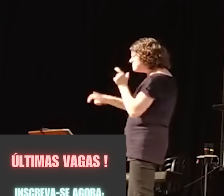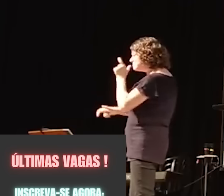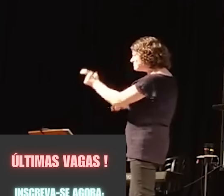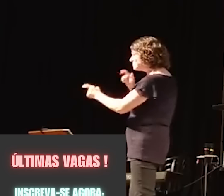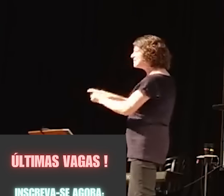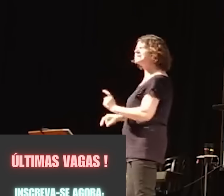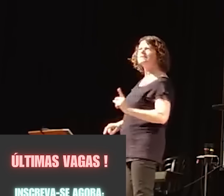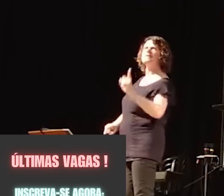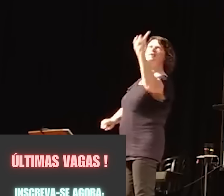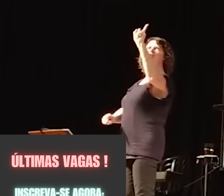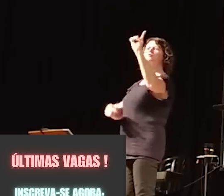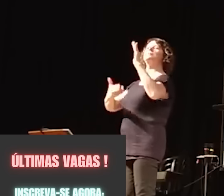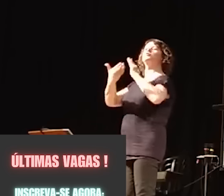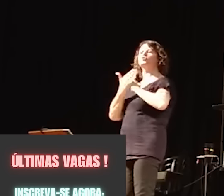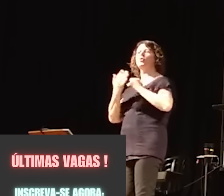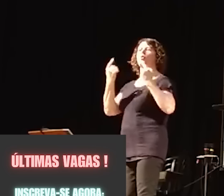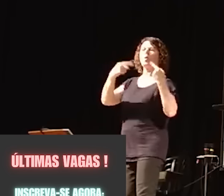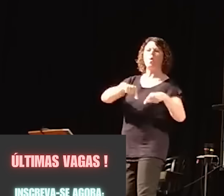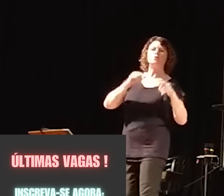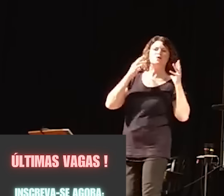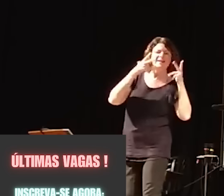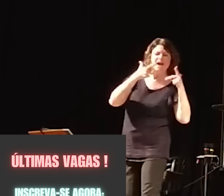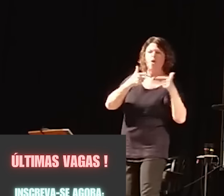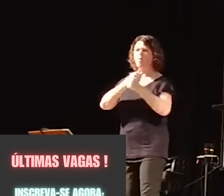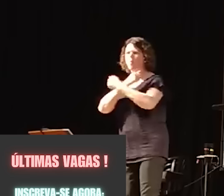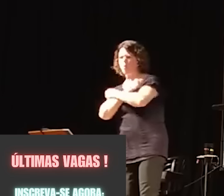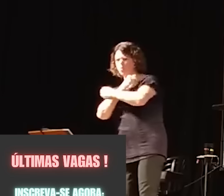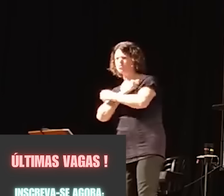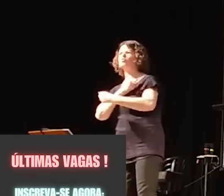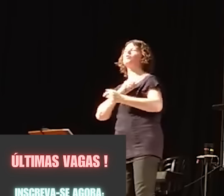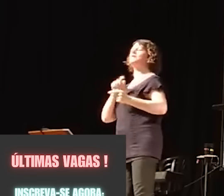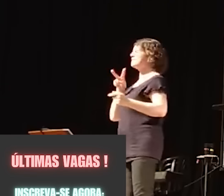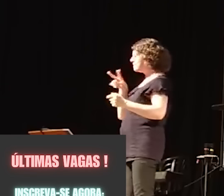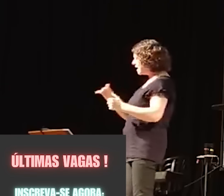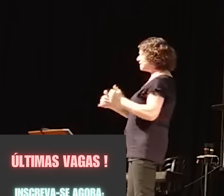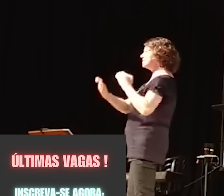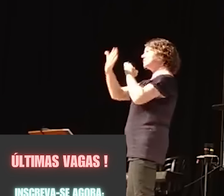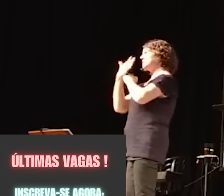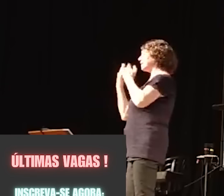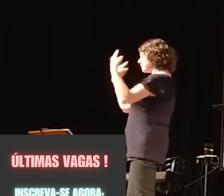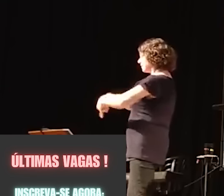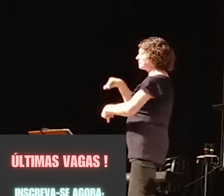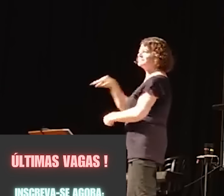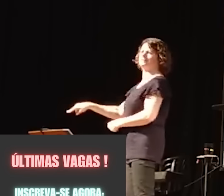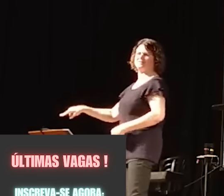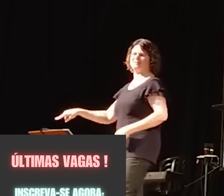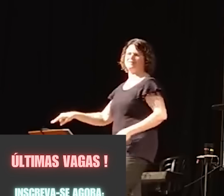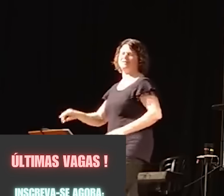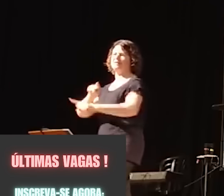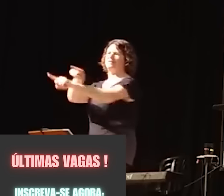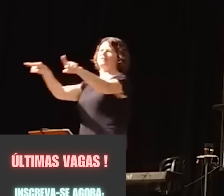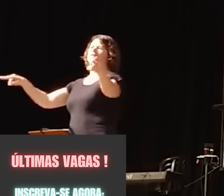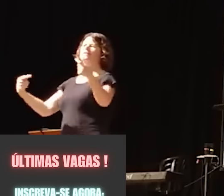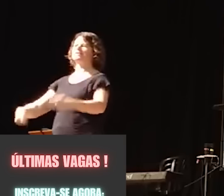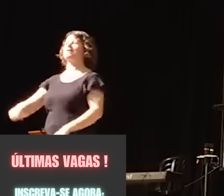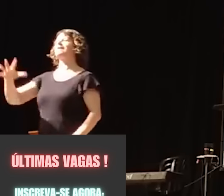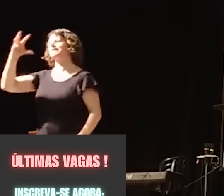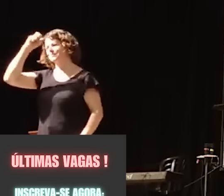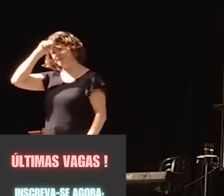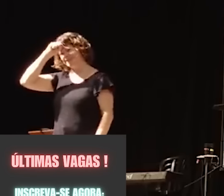Você precisa aprender isso você precisa começar a colecionar vitórias você precisa deixar esse